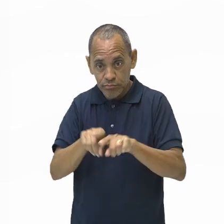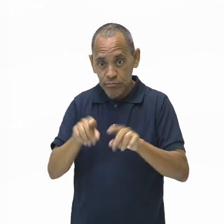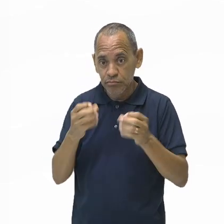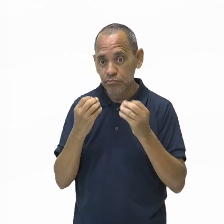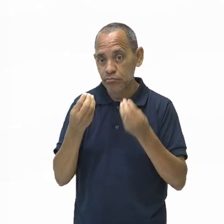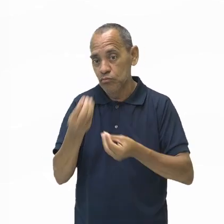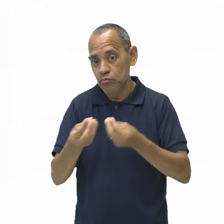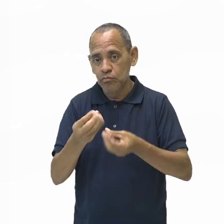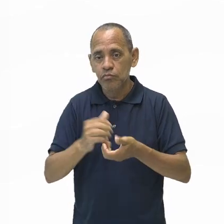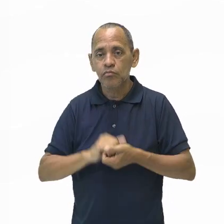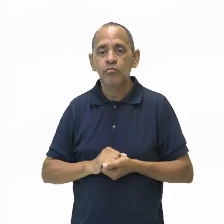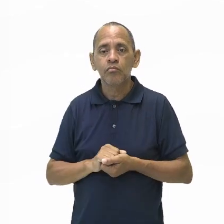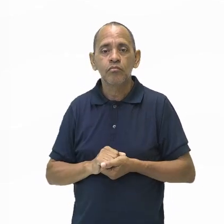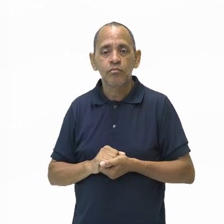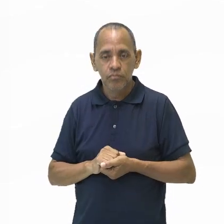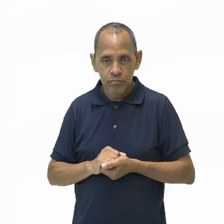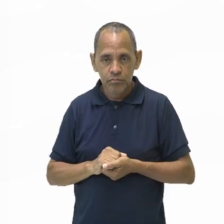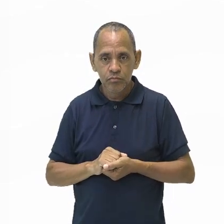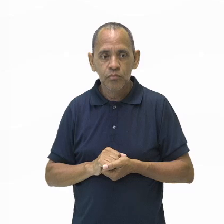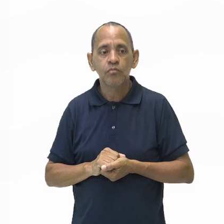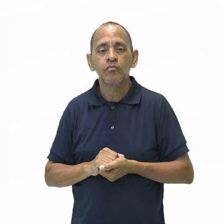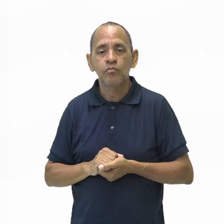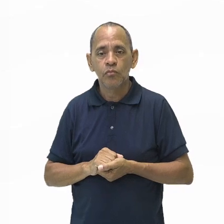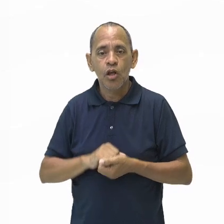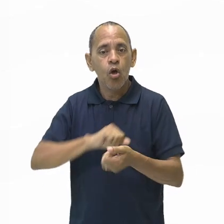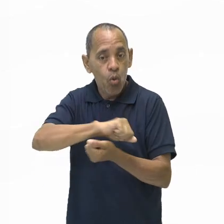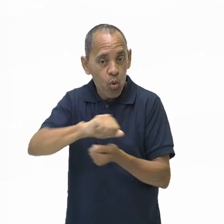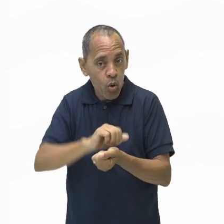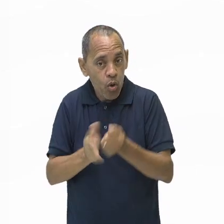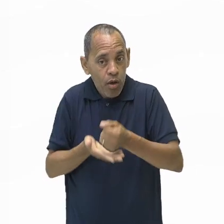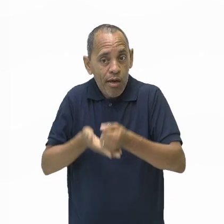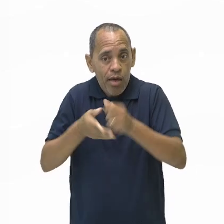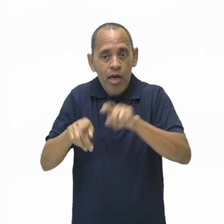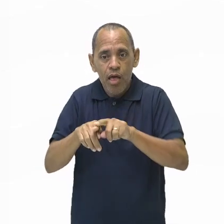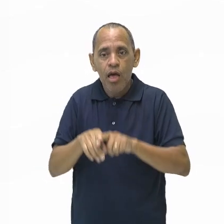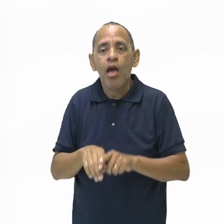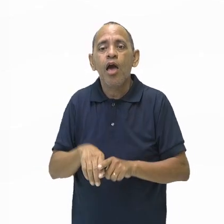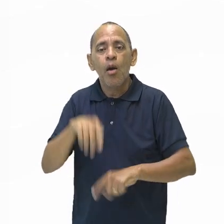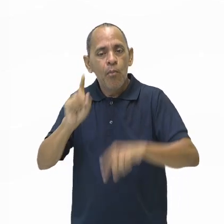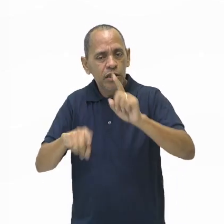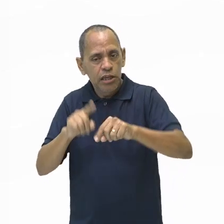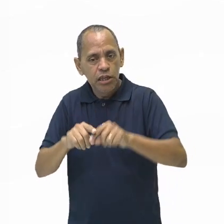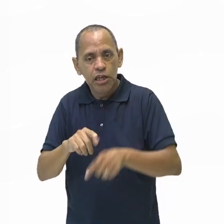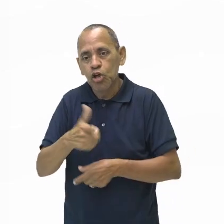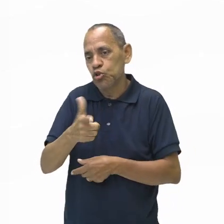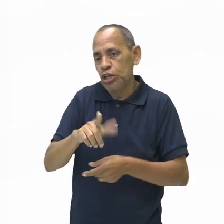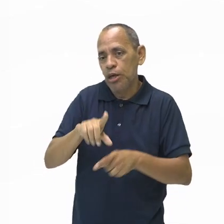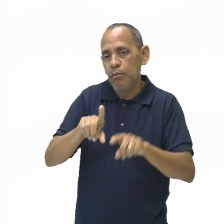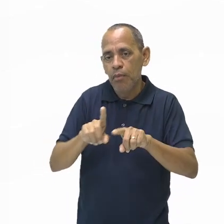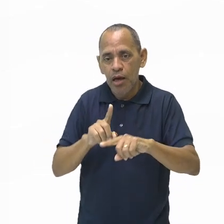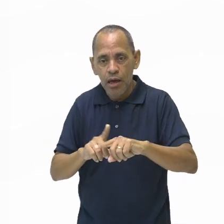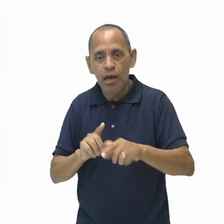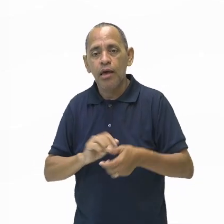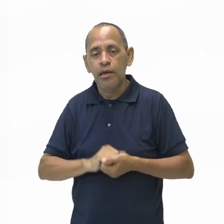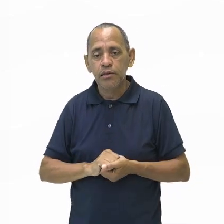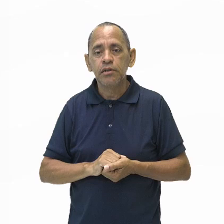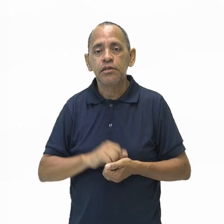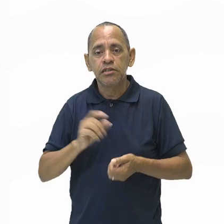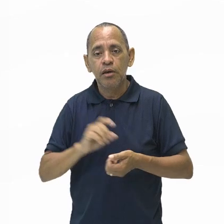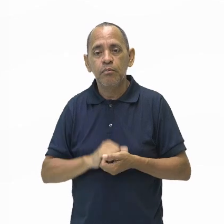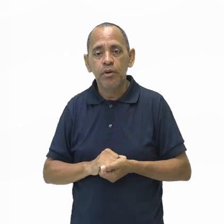como sustentabilidade, escassez de recursos, precariedade de educação, doutrinação e